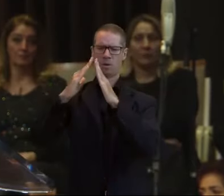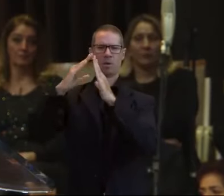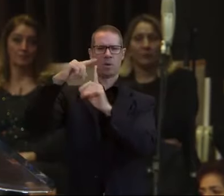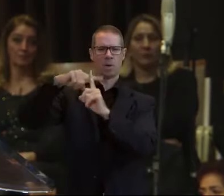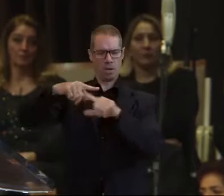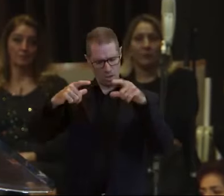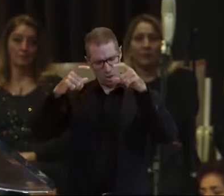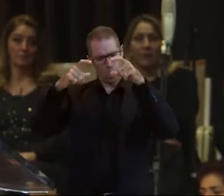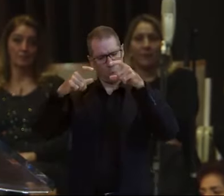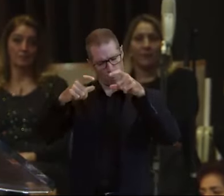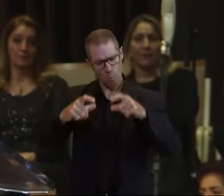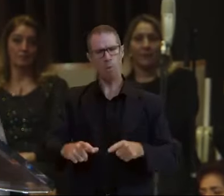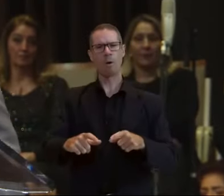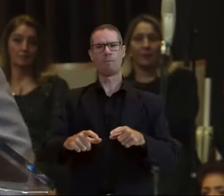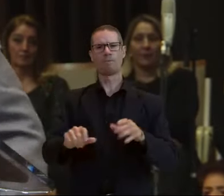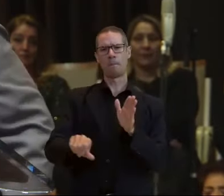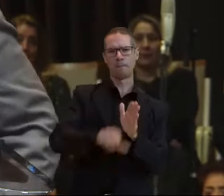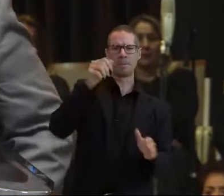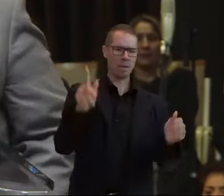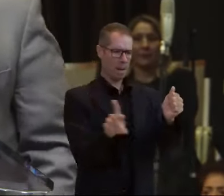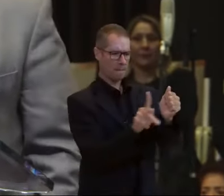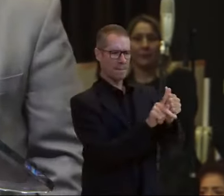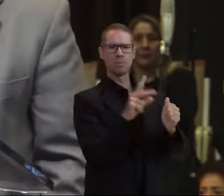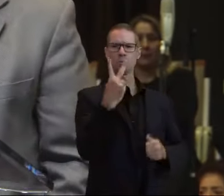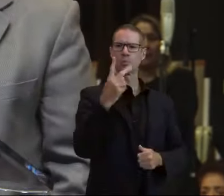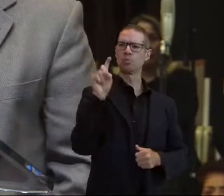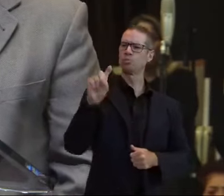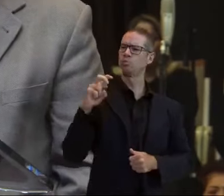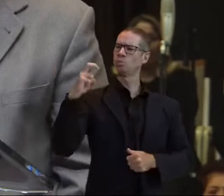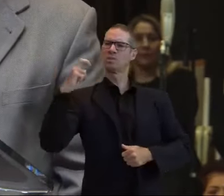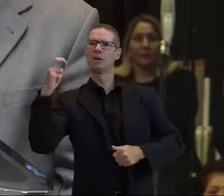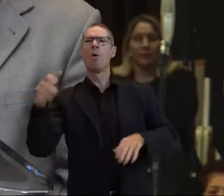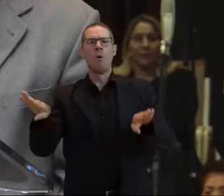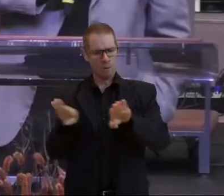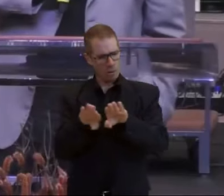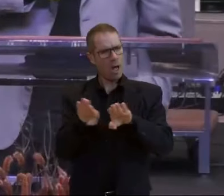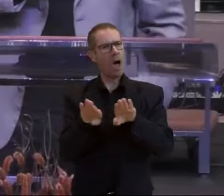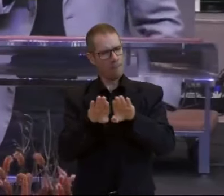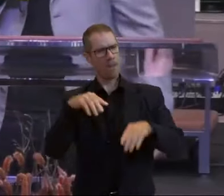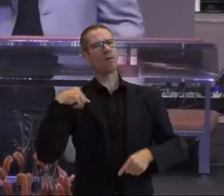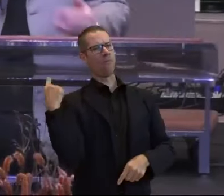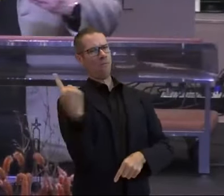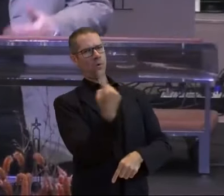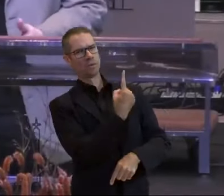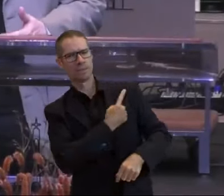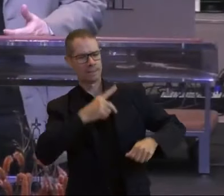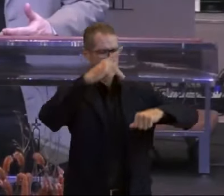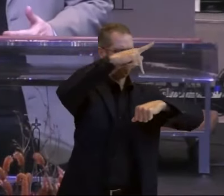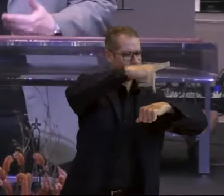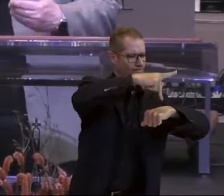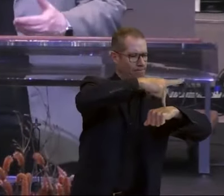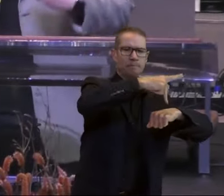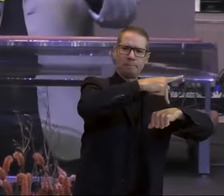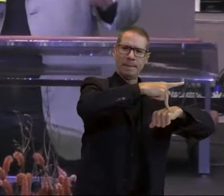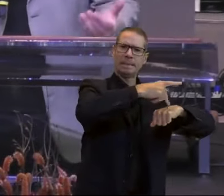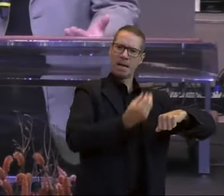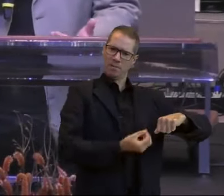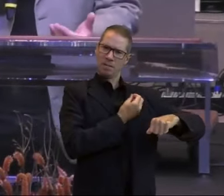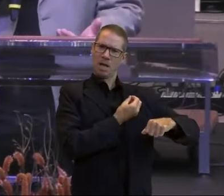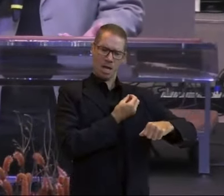é local. E lá em 1 Pedro 2:5 diz: também vocês, como pedras que vivem,